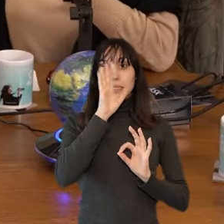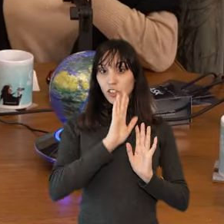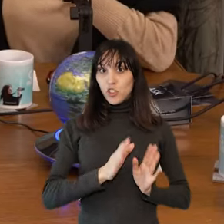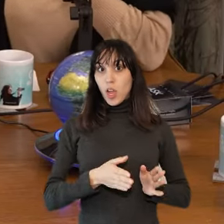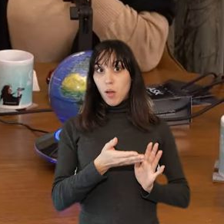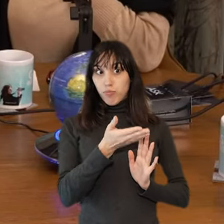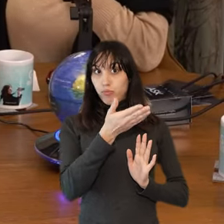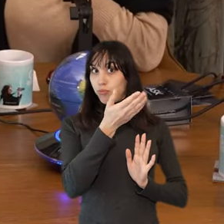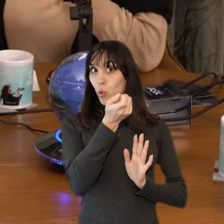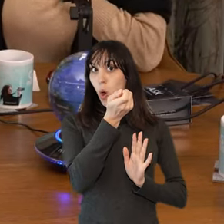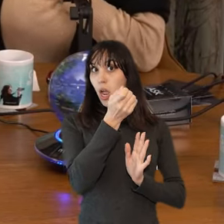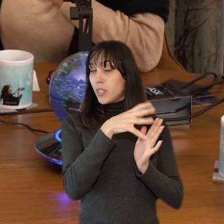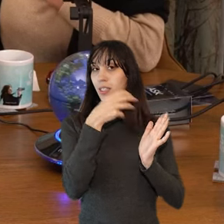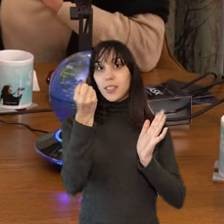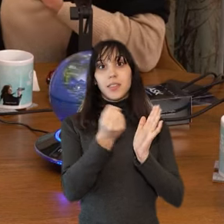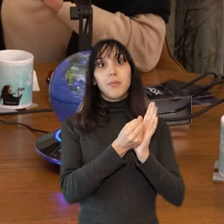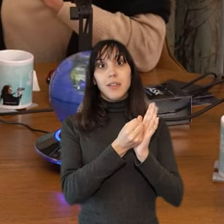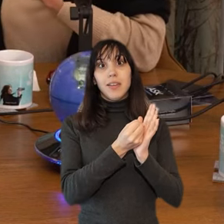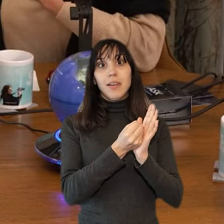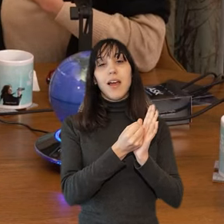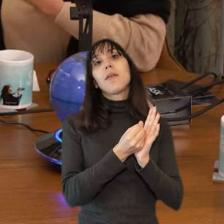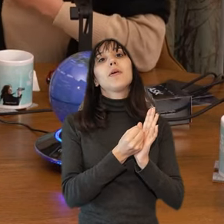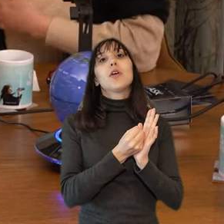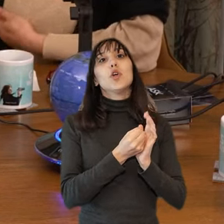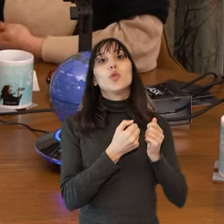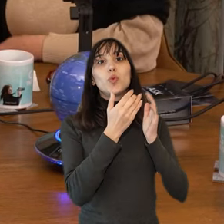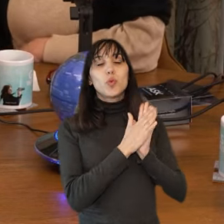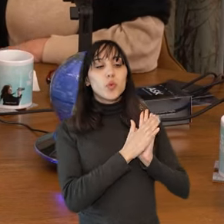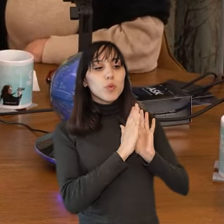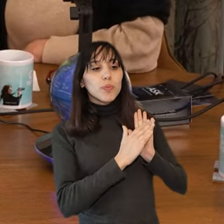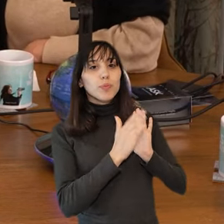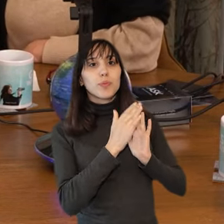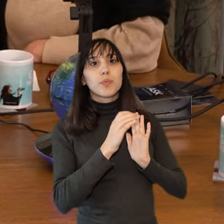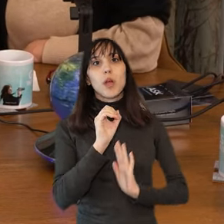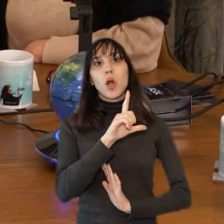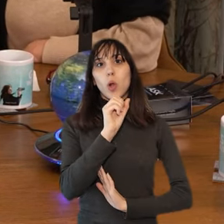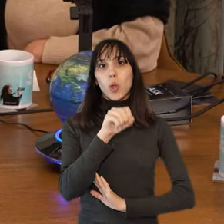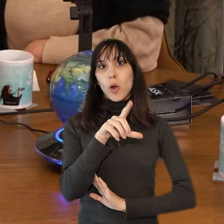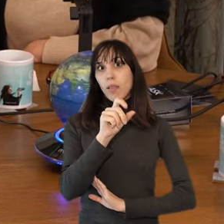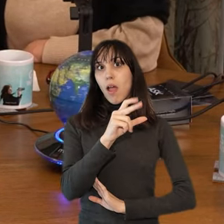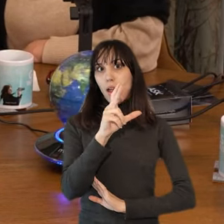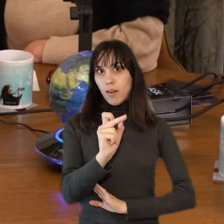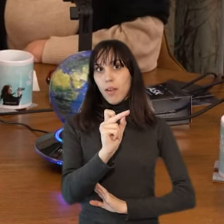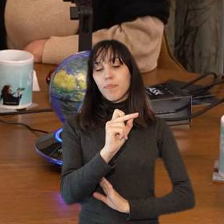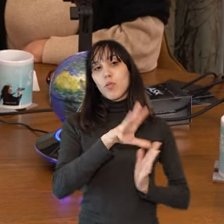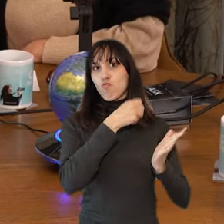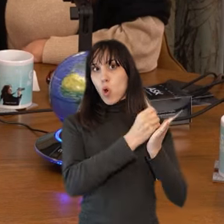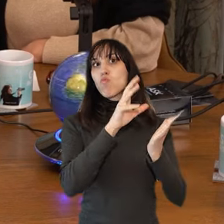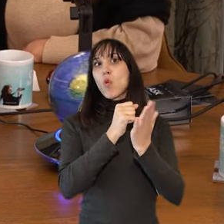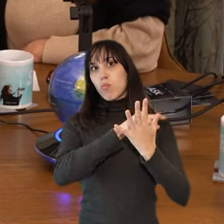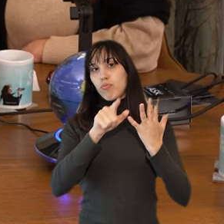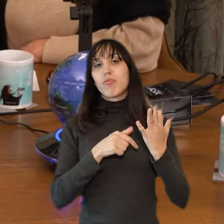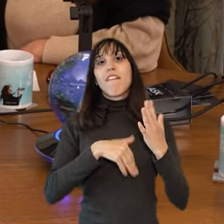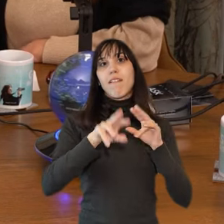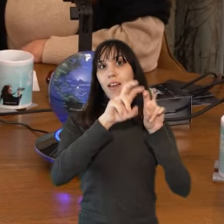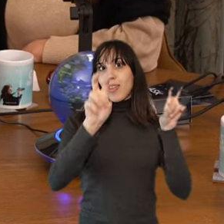já está quase a terminar o todos os requisitos né da da clan Lar CL eh e vai receber então o seu